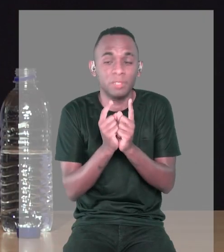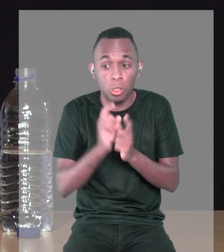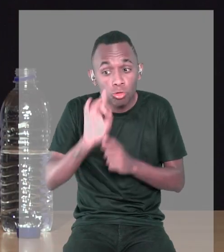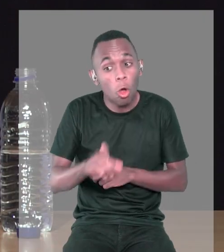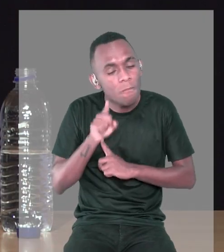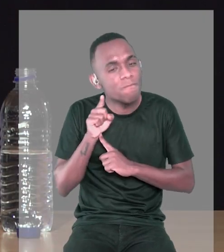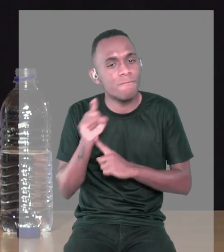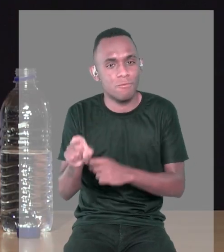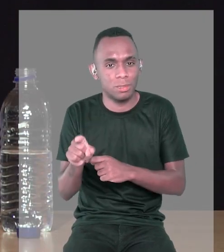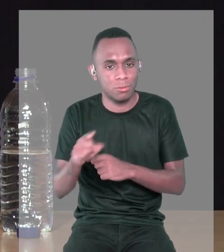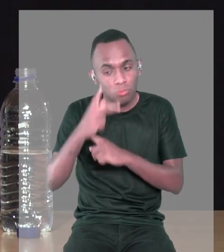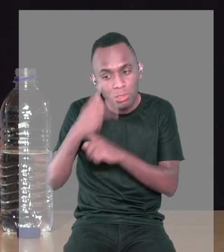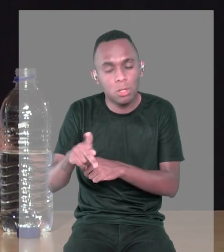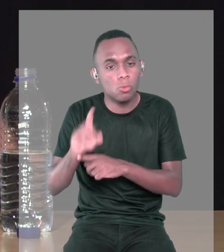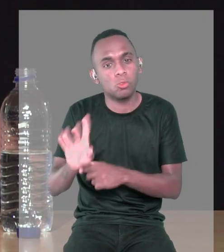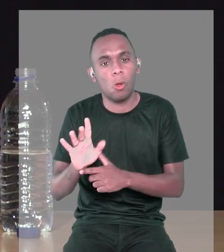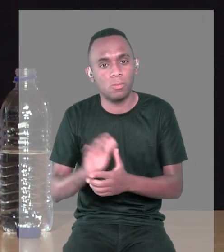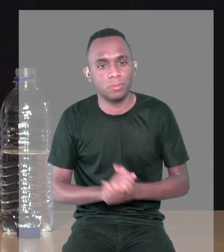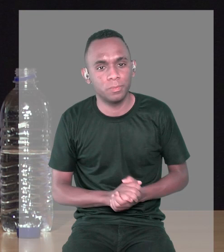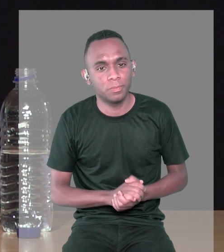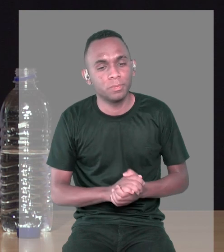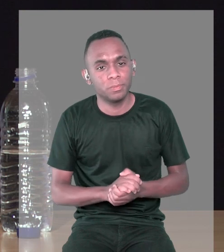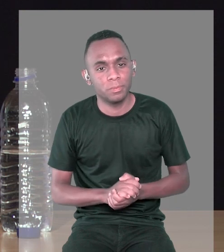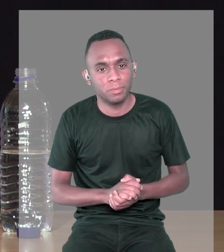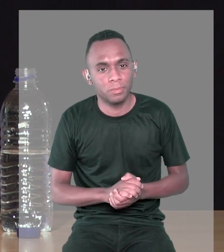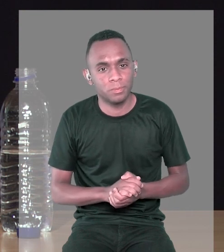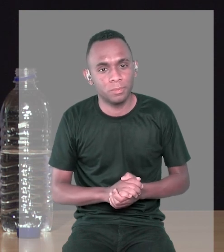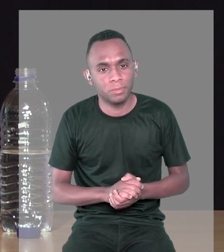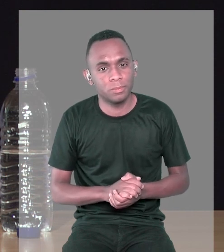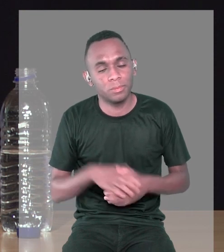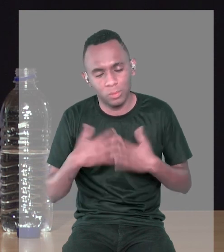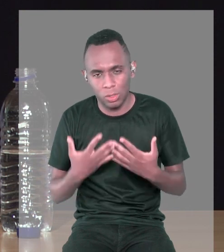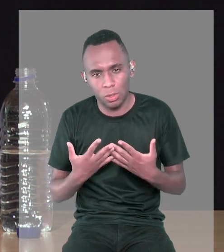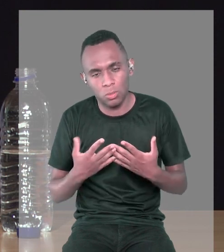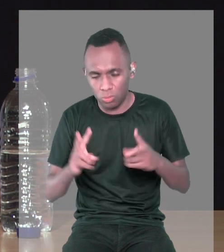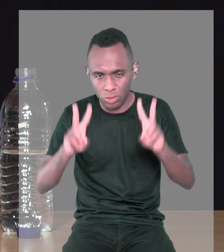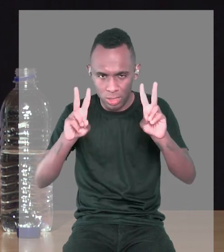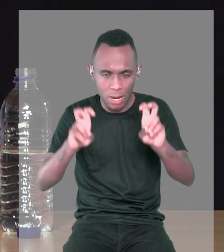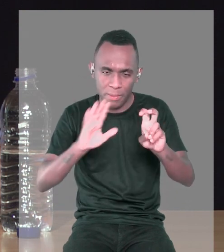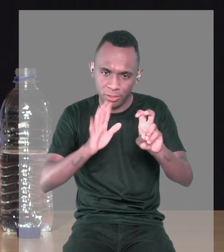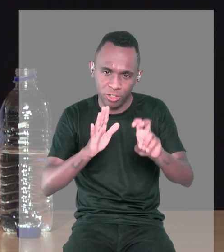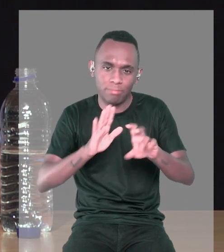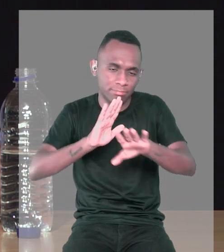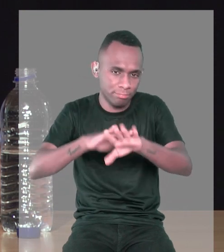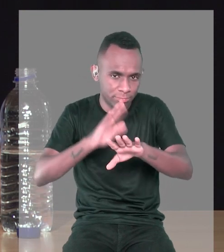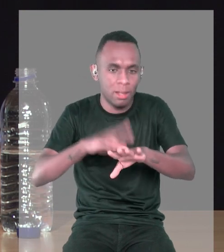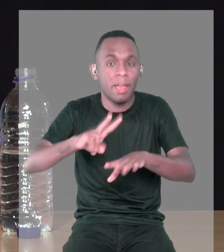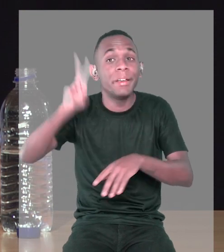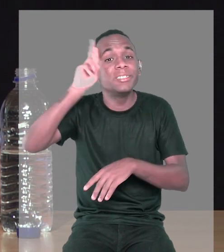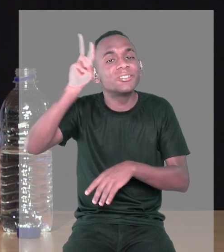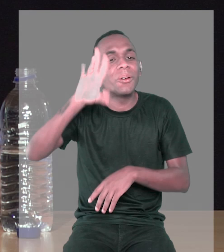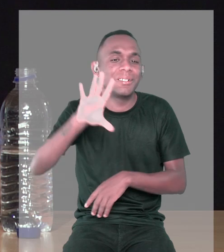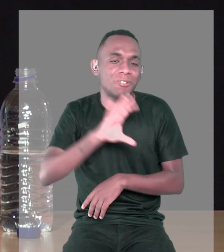preencher. Somente o seu. E o resto todo, como diz o título,